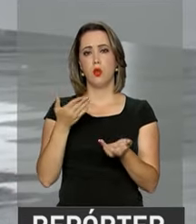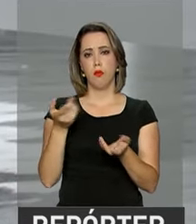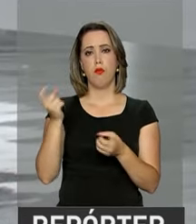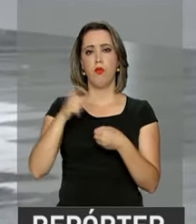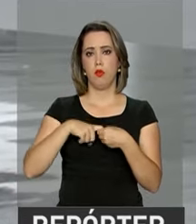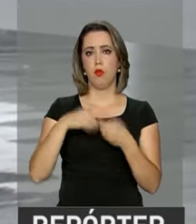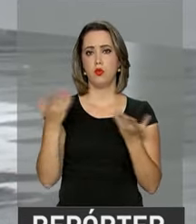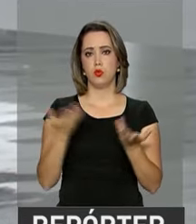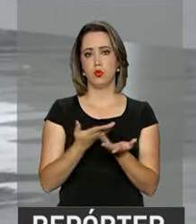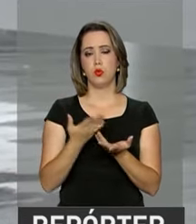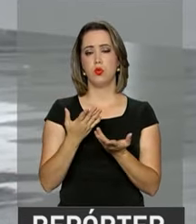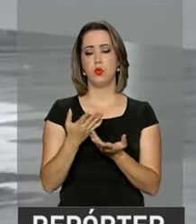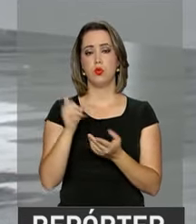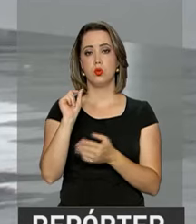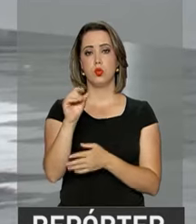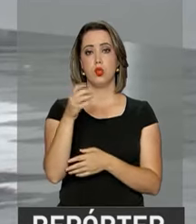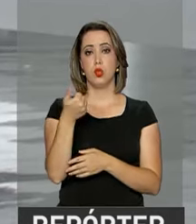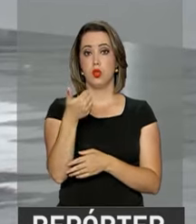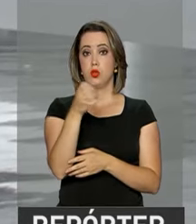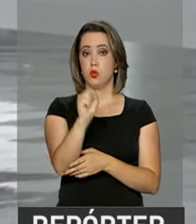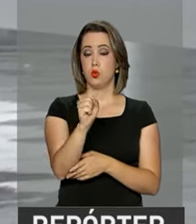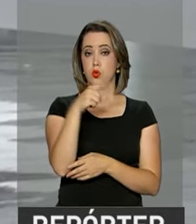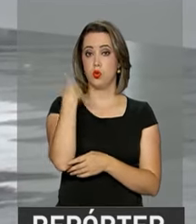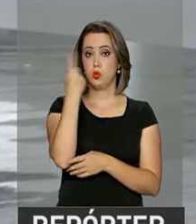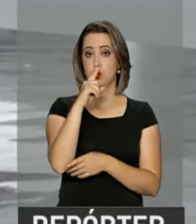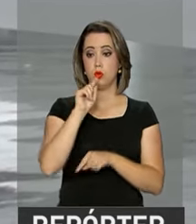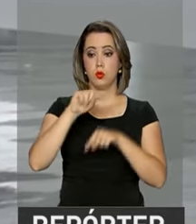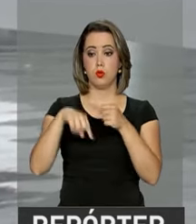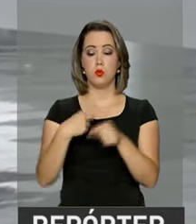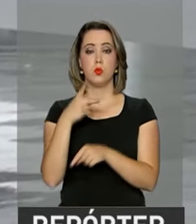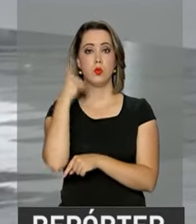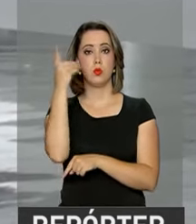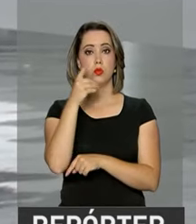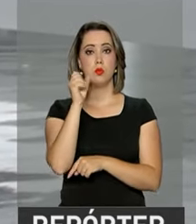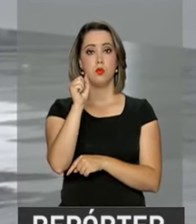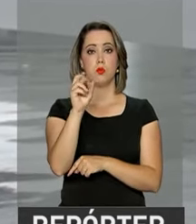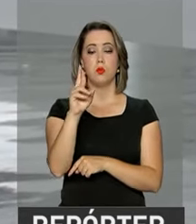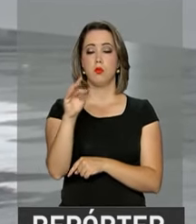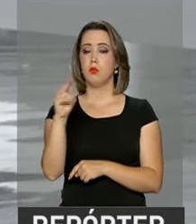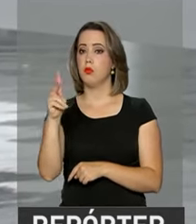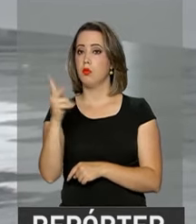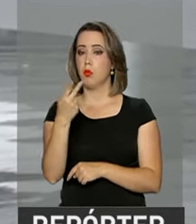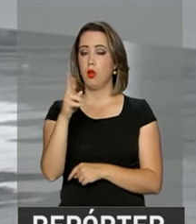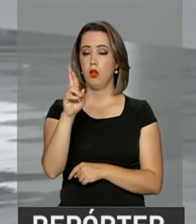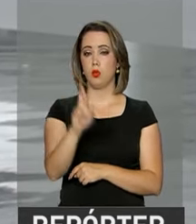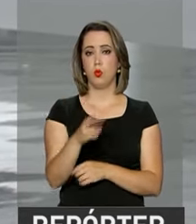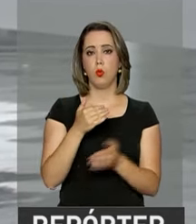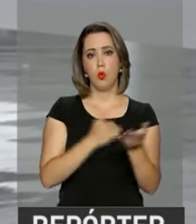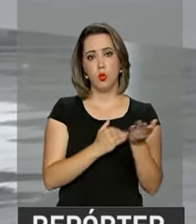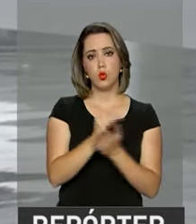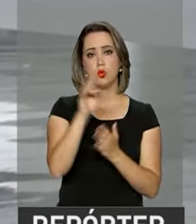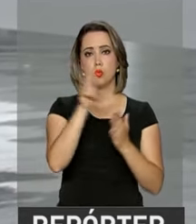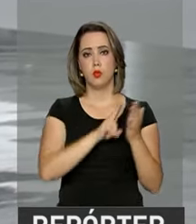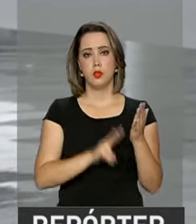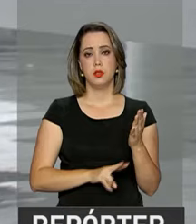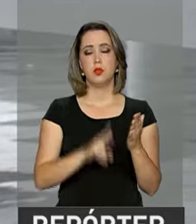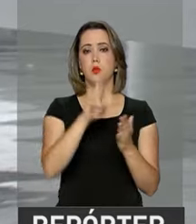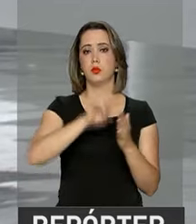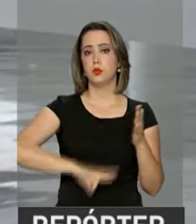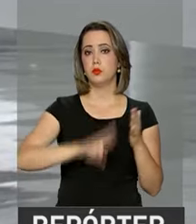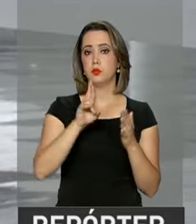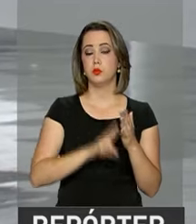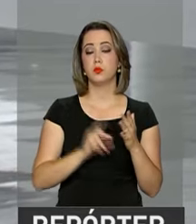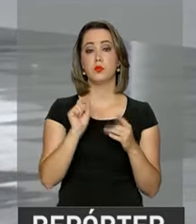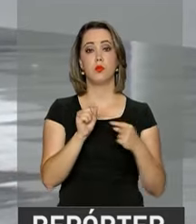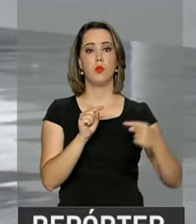quarta-feira por volta das 18 horas quando o deputado Artur Maia vai dar prosseguimento à leitura de seu relatório em